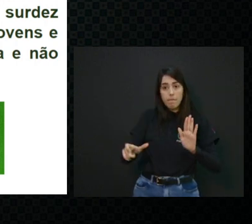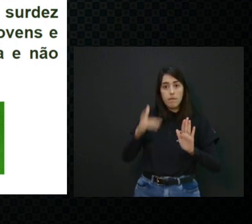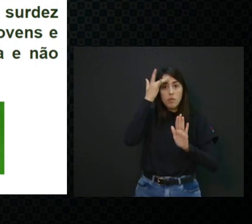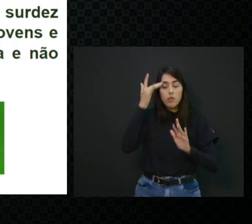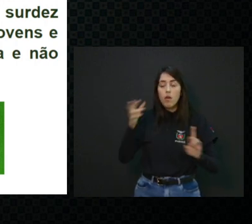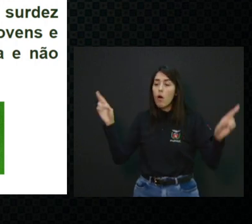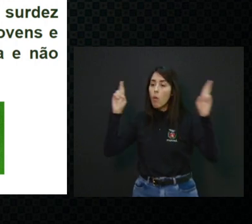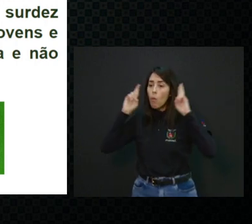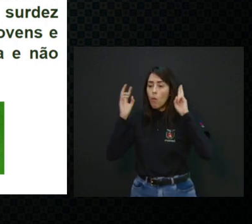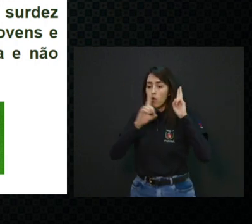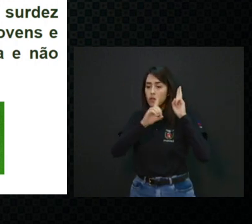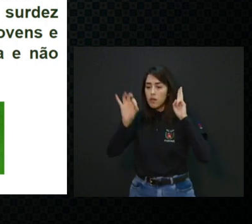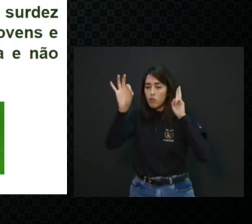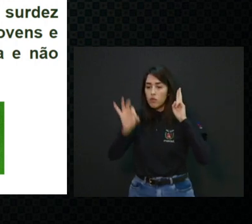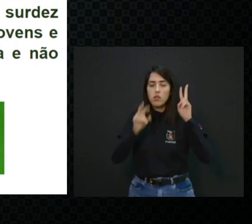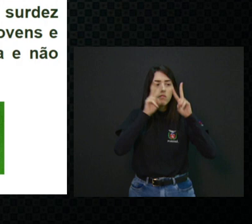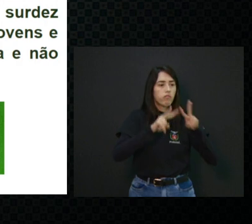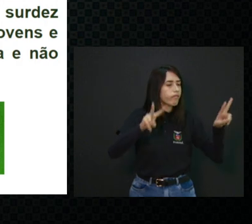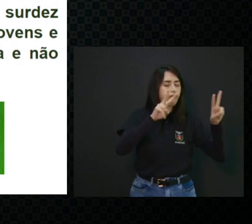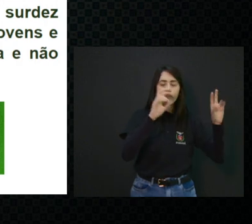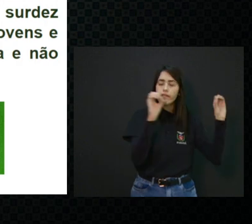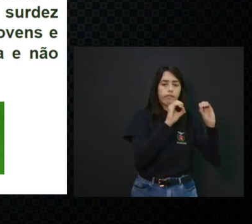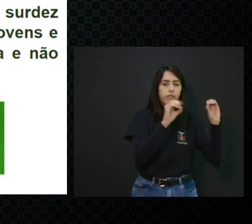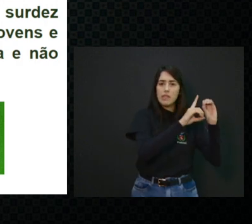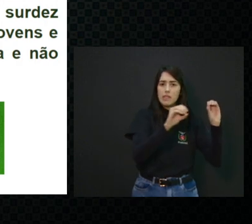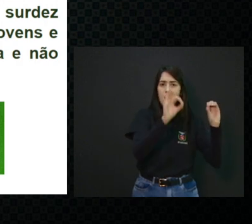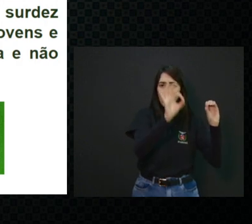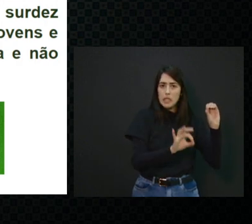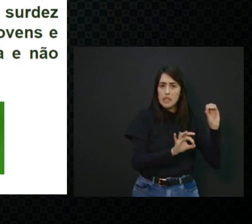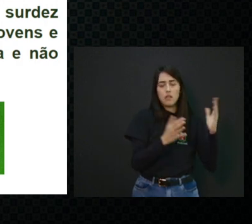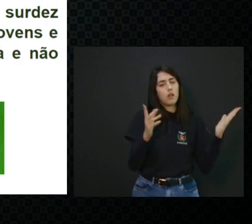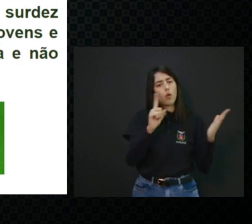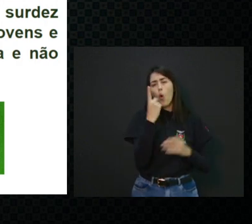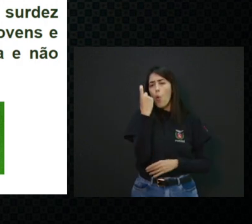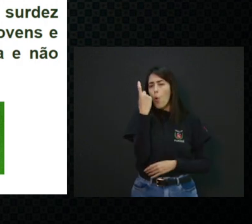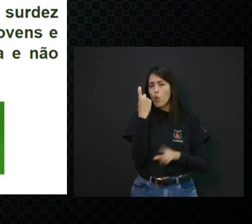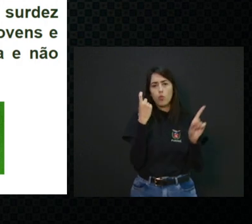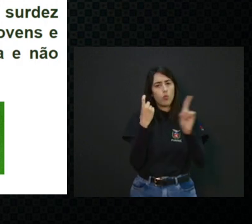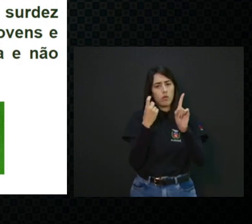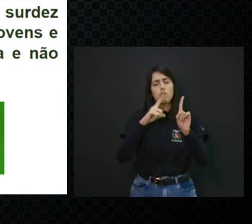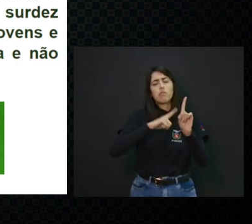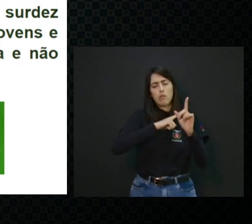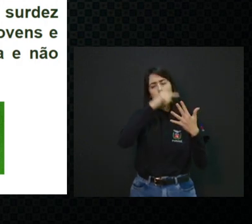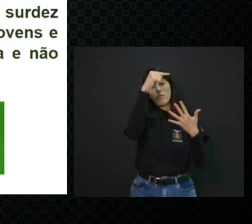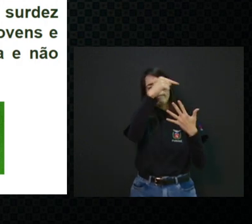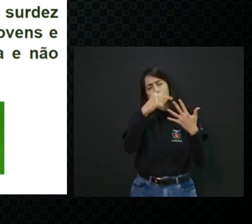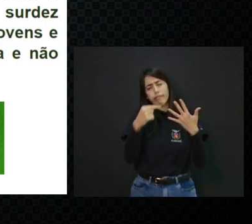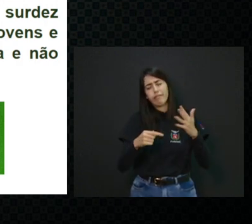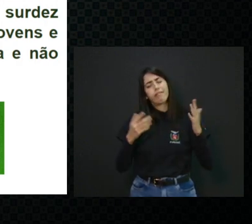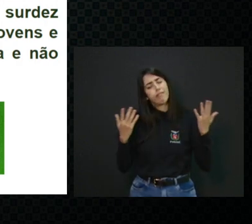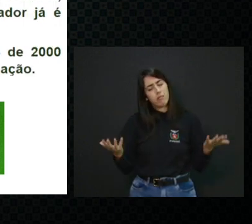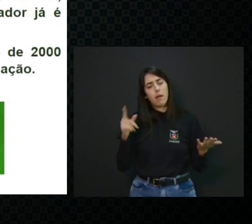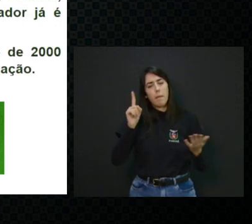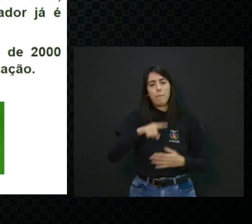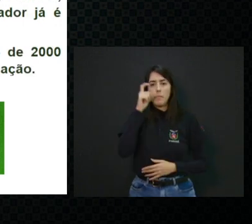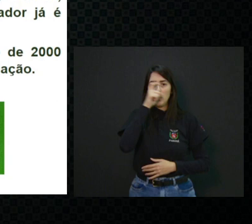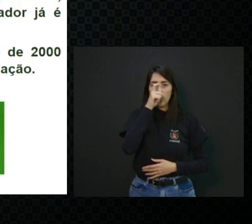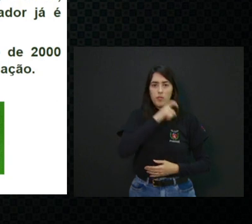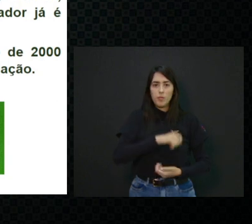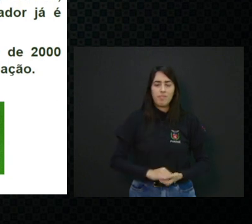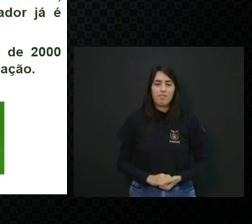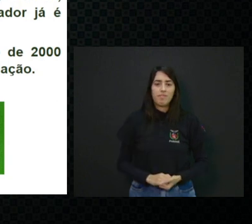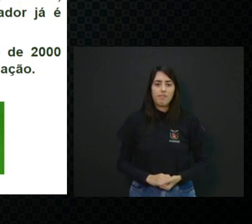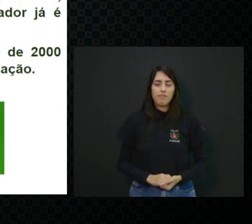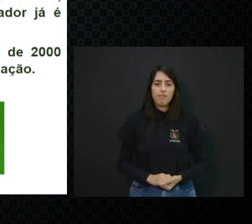ouve nada não é o único, né, dentro da classificação da surdo-cegueira. Então, é mito.